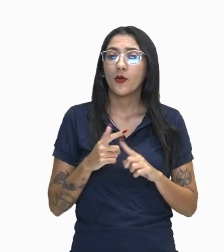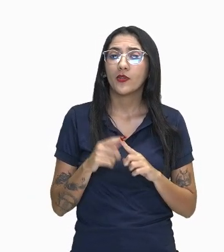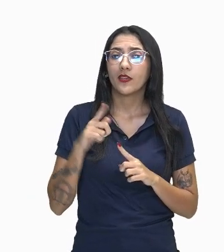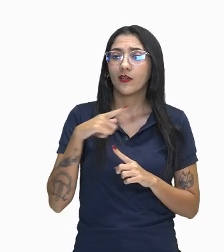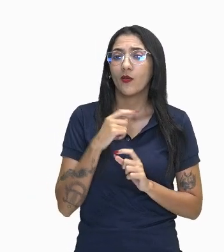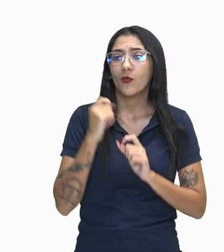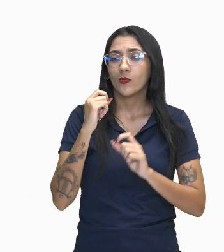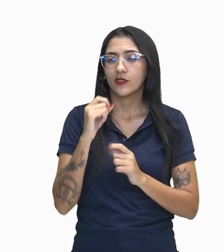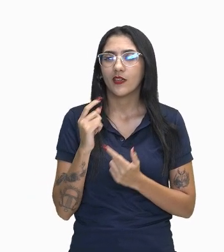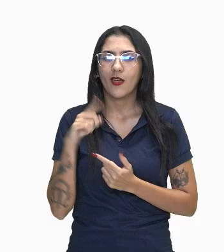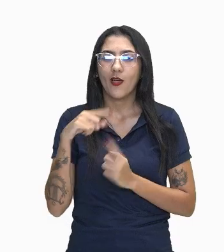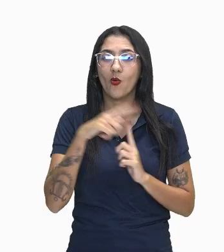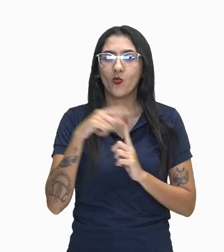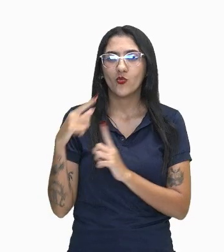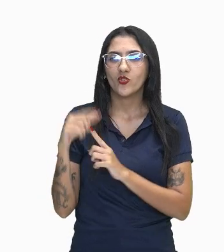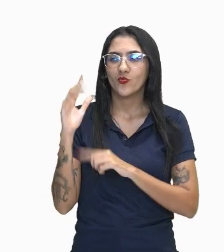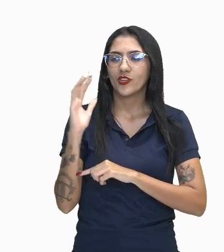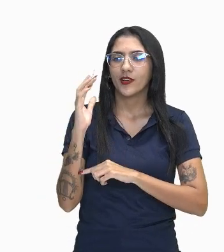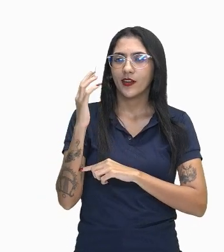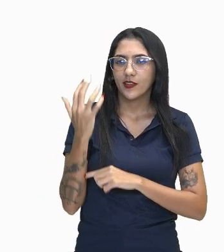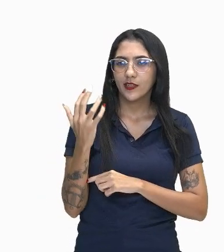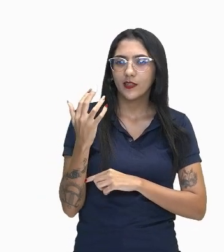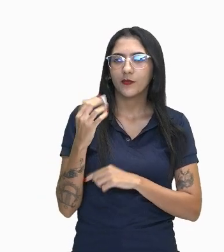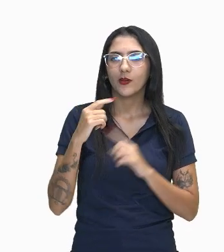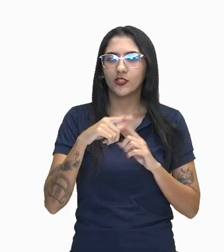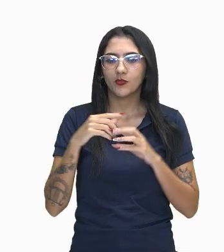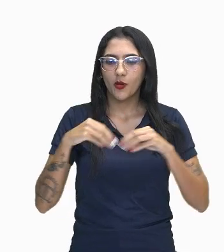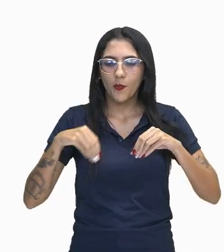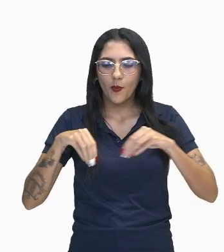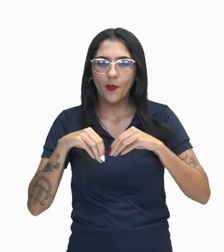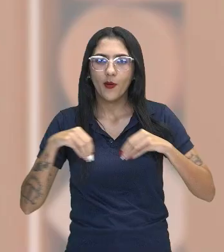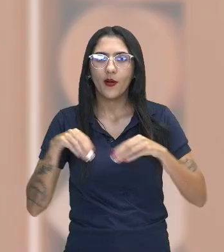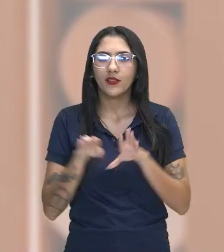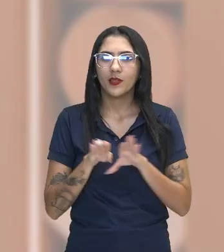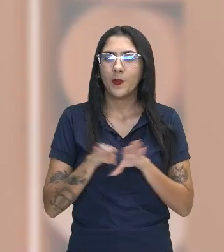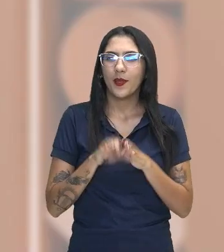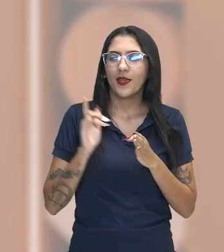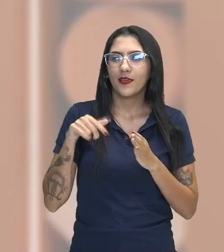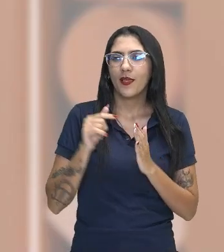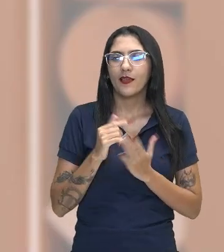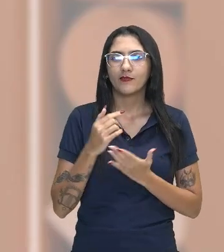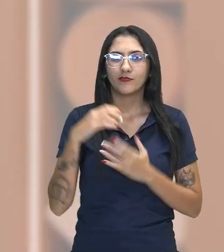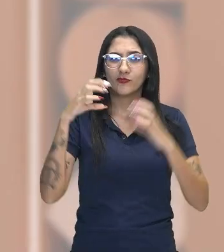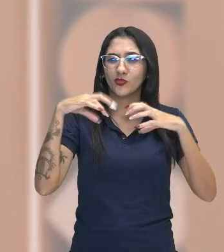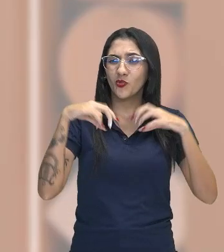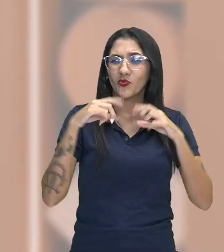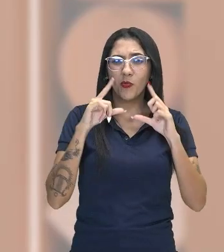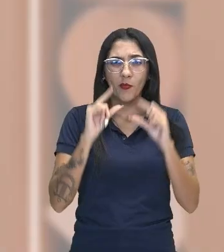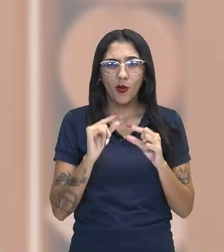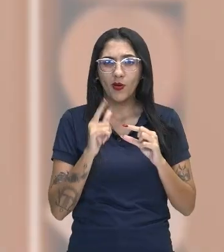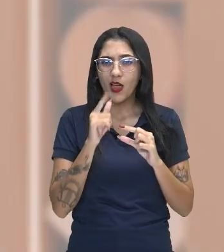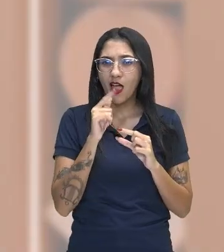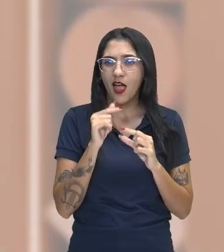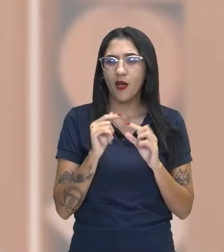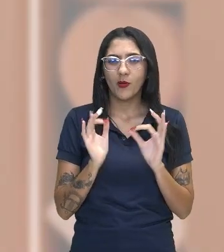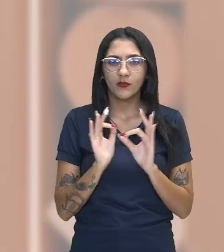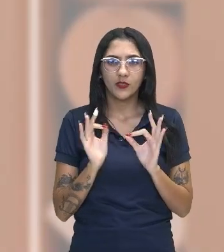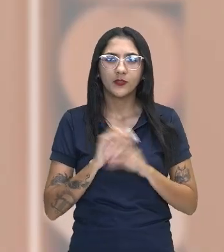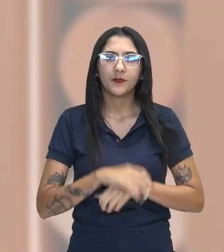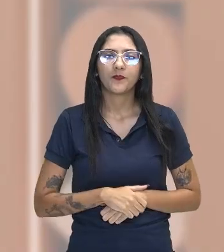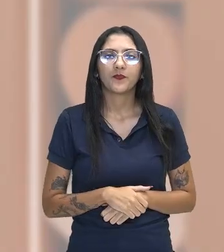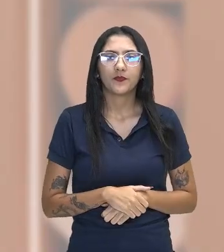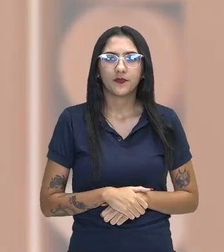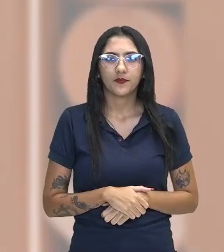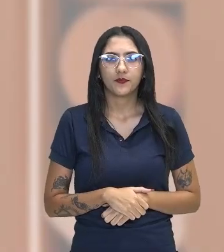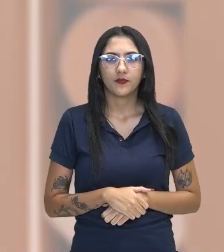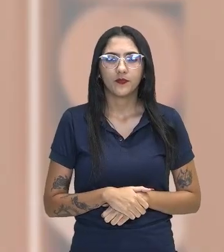clima, né, do relevo. Então, isso, a hidrografia também, que acaba influenciando bastante, tá? Então, a gente